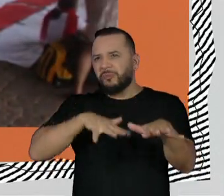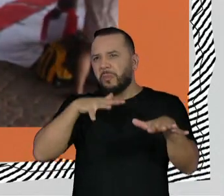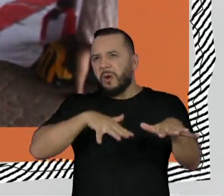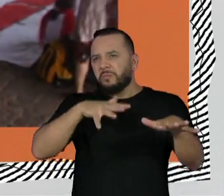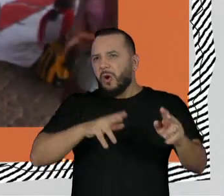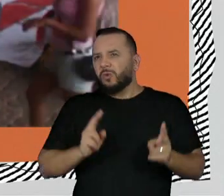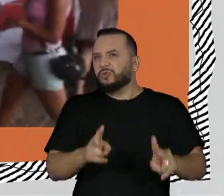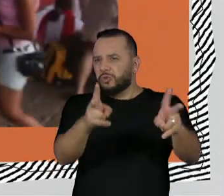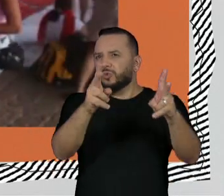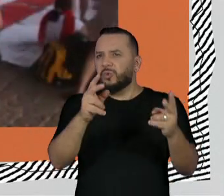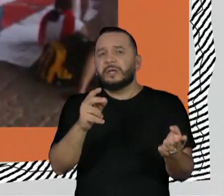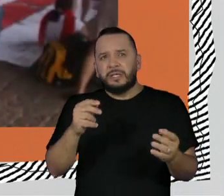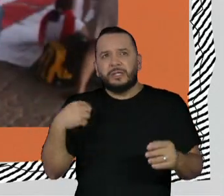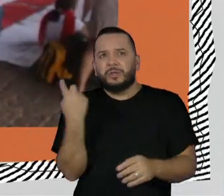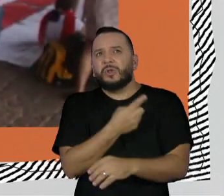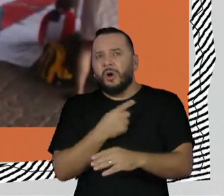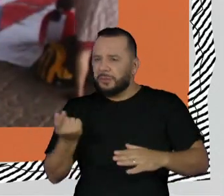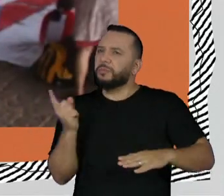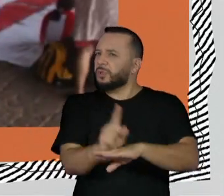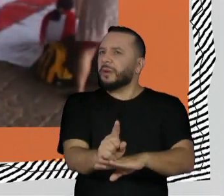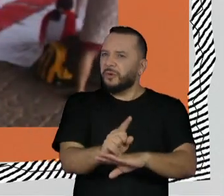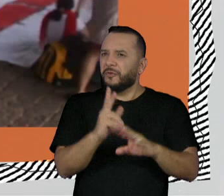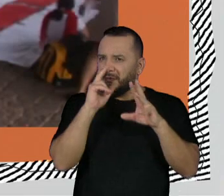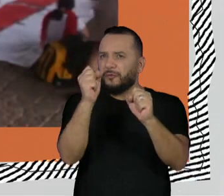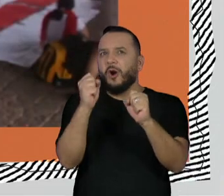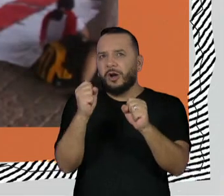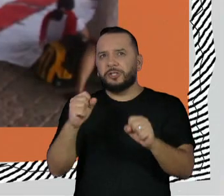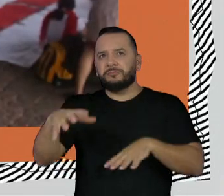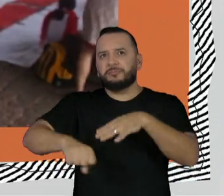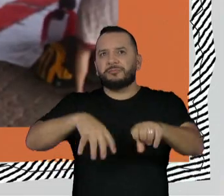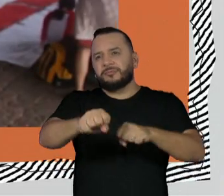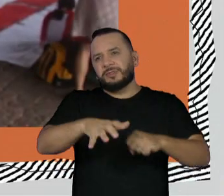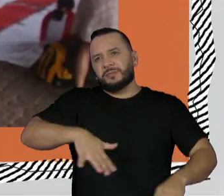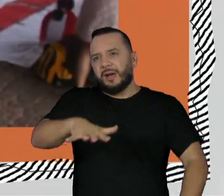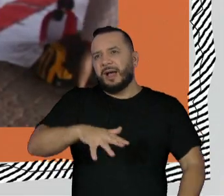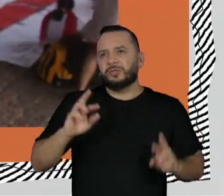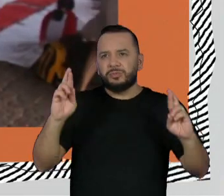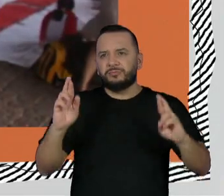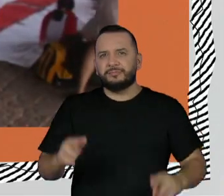gente tenha um protagonismo maior nos espaços.